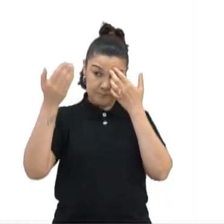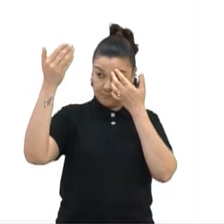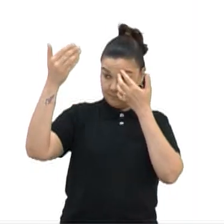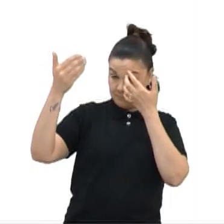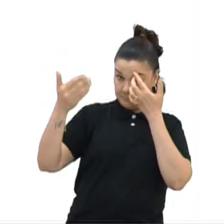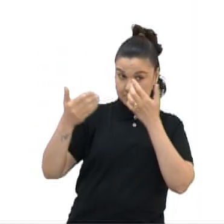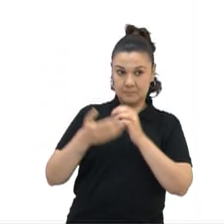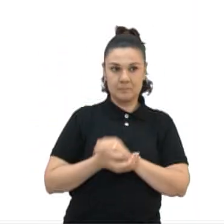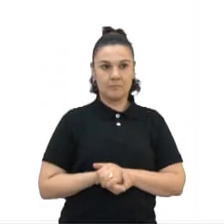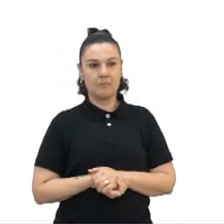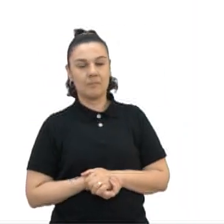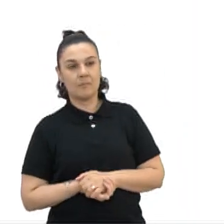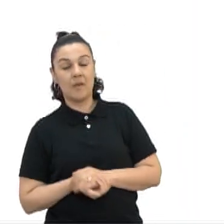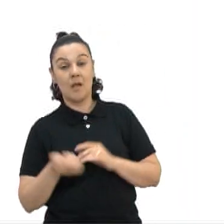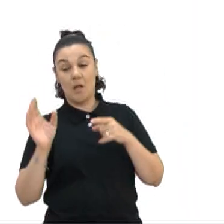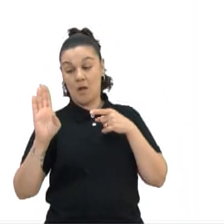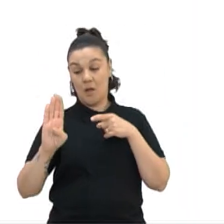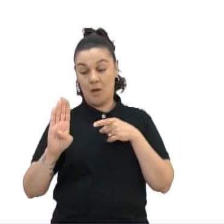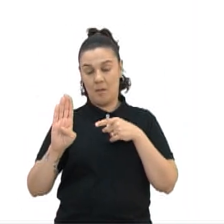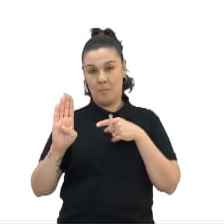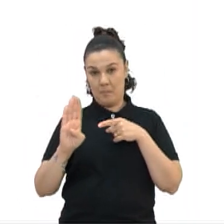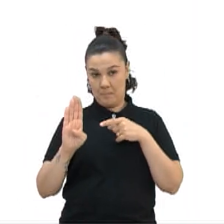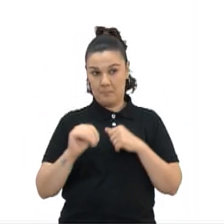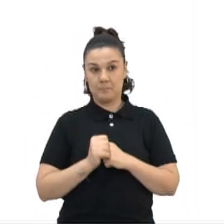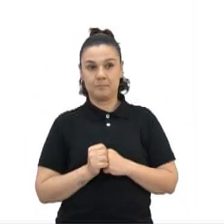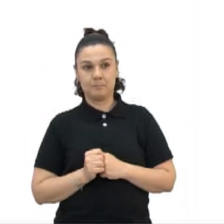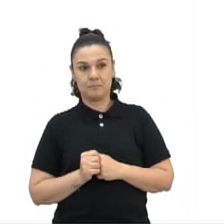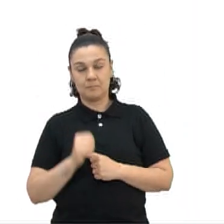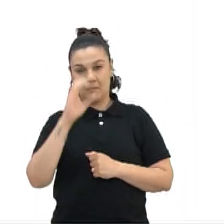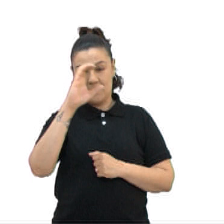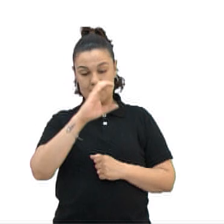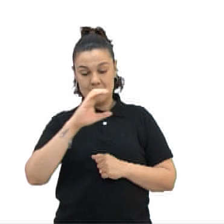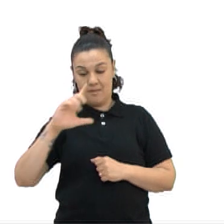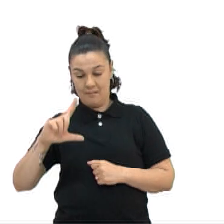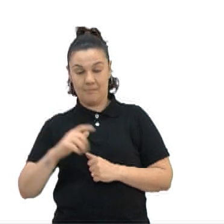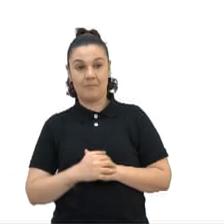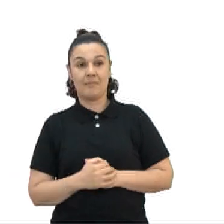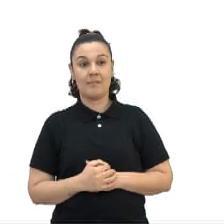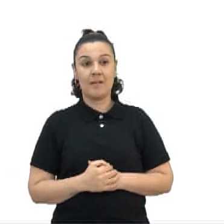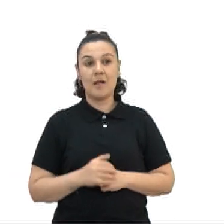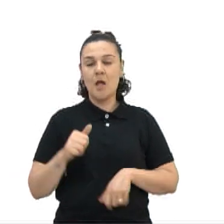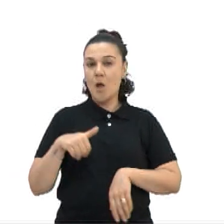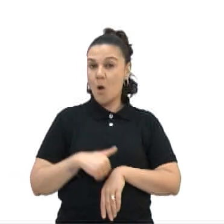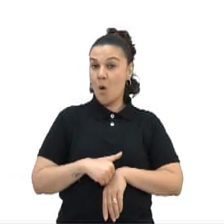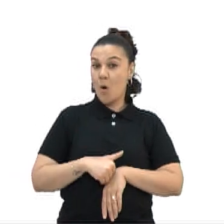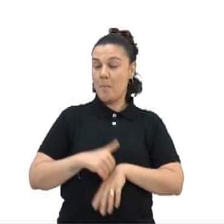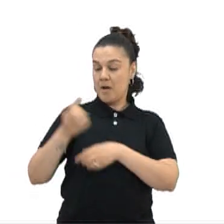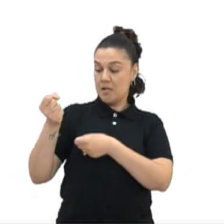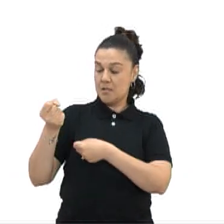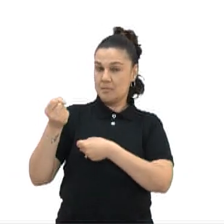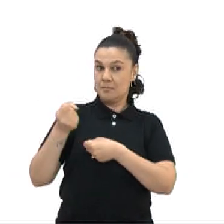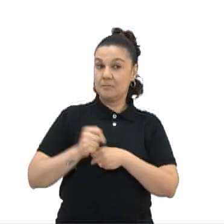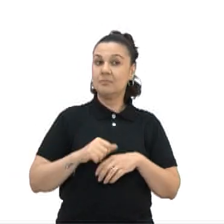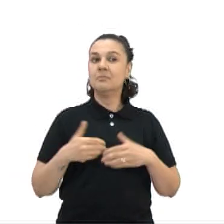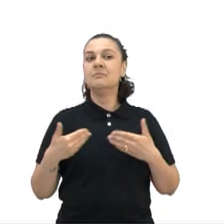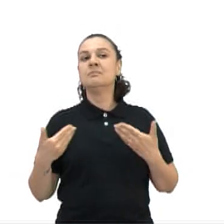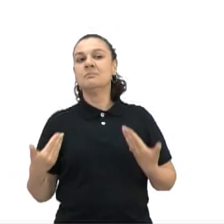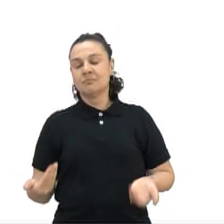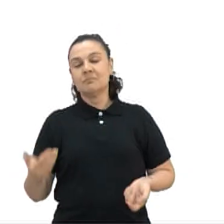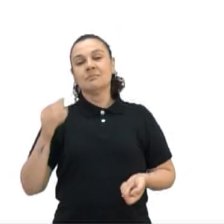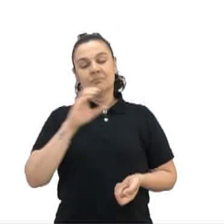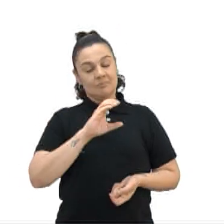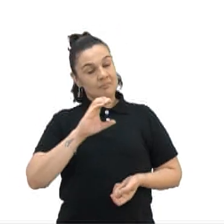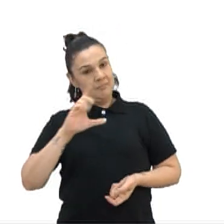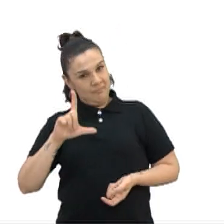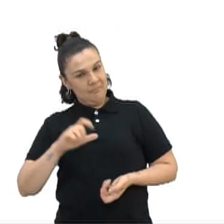ó. Entre o boro, que é o B, e o cloro, que é o Cl, o mais eletronegativo quem é?